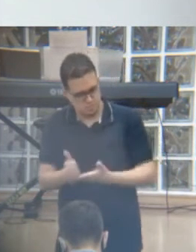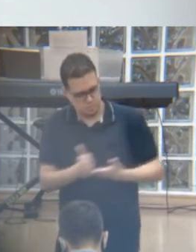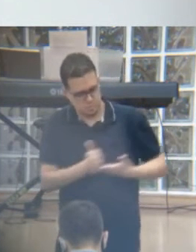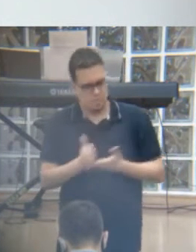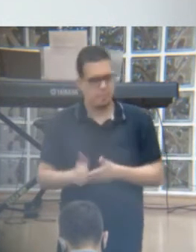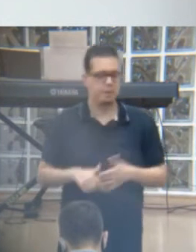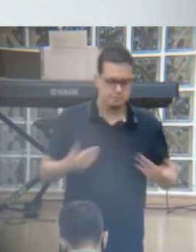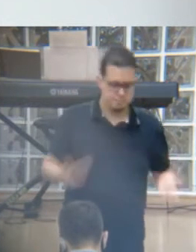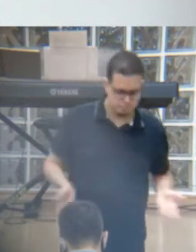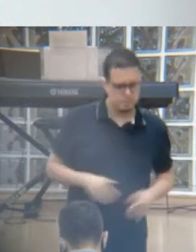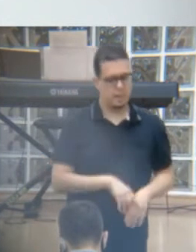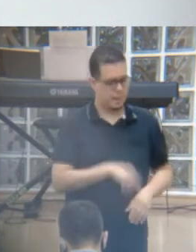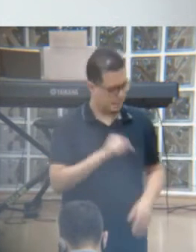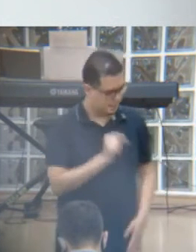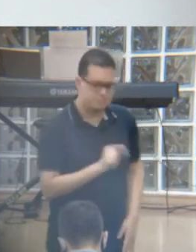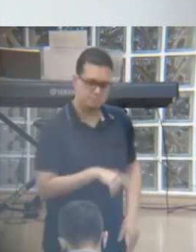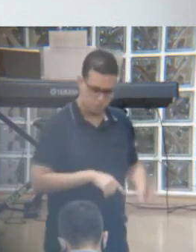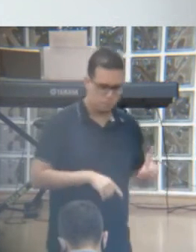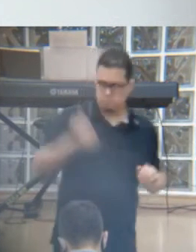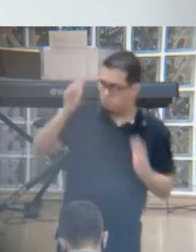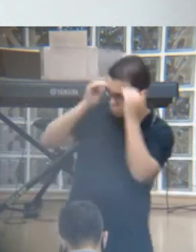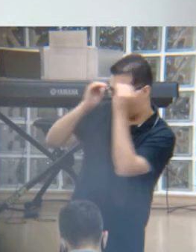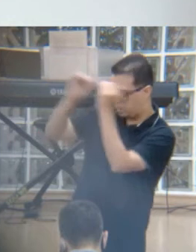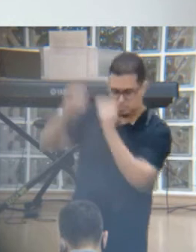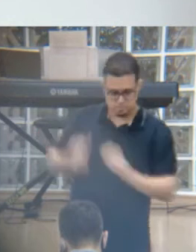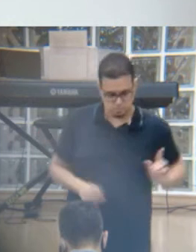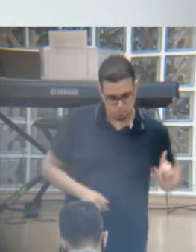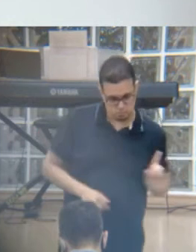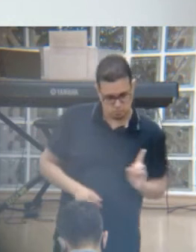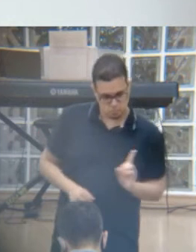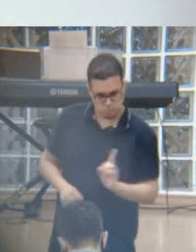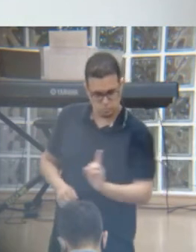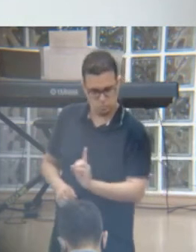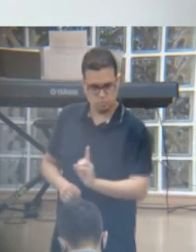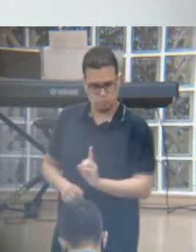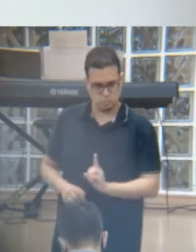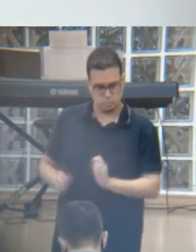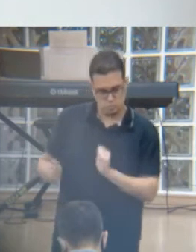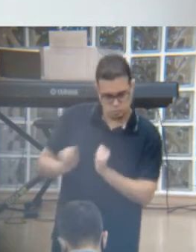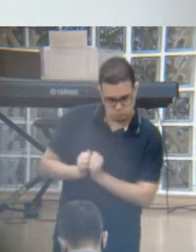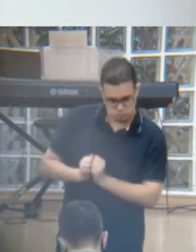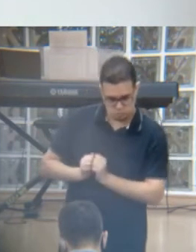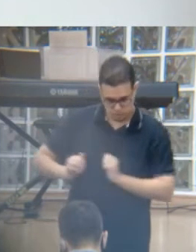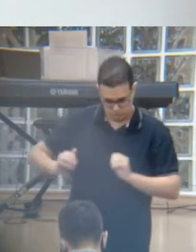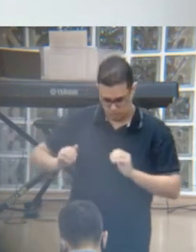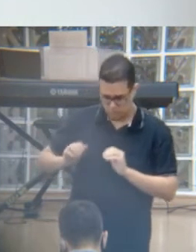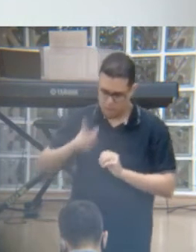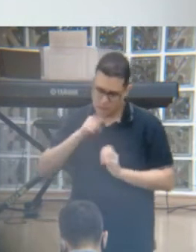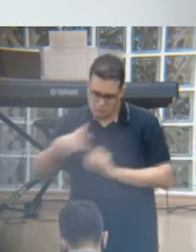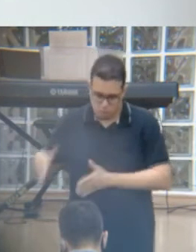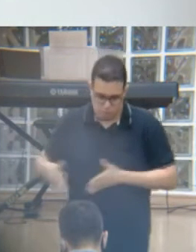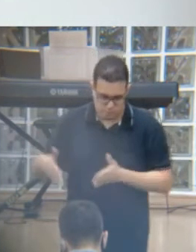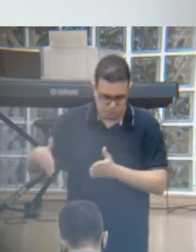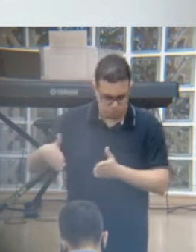Senhor. Retirou-se e habitou junto à torrente de Querite, fronteira ao Jordão. Os corvos